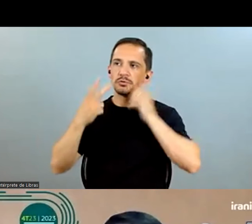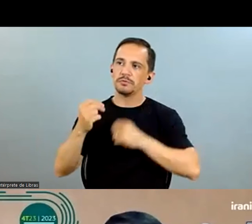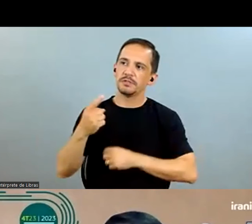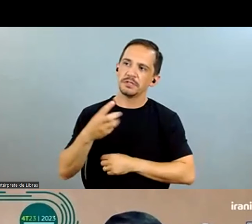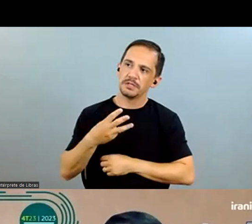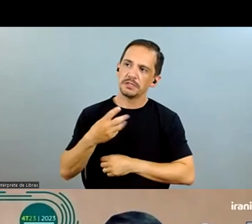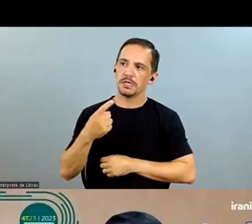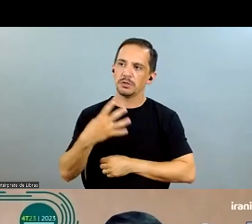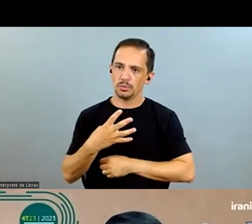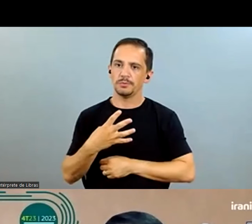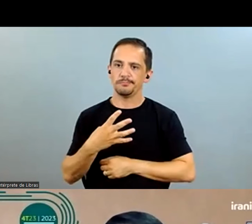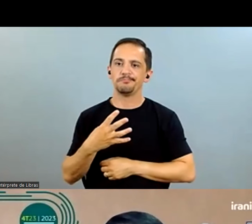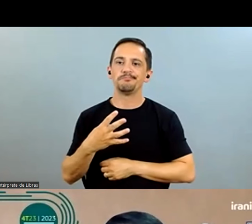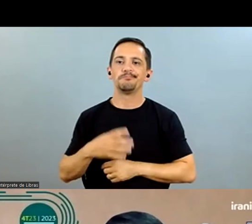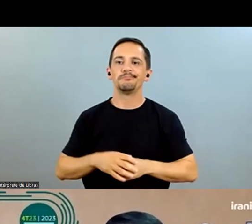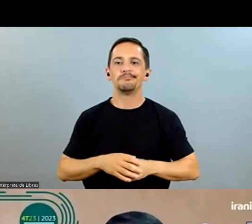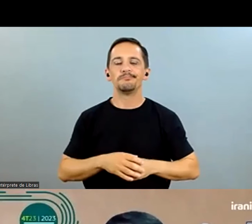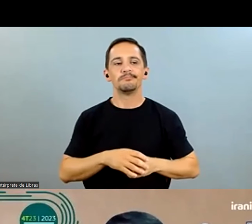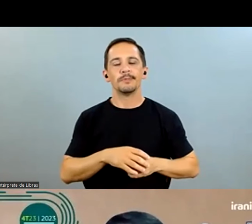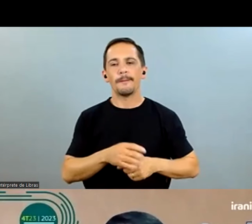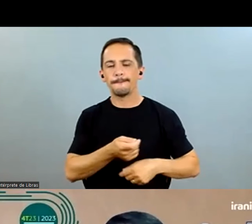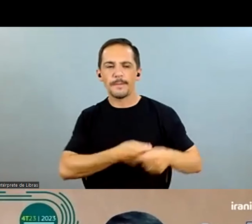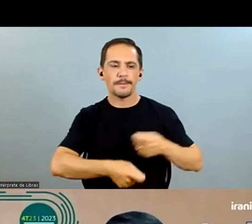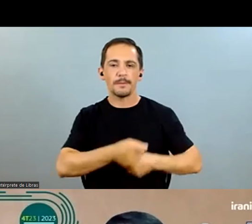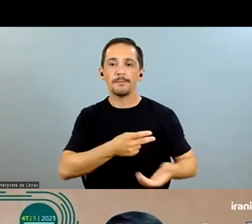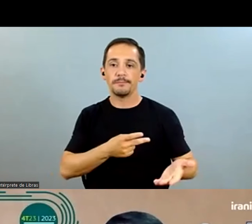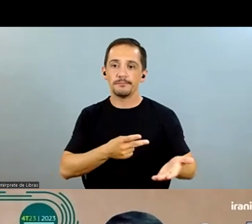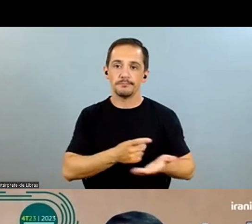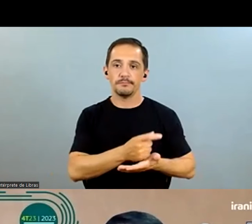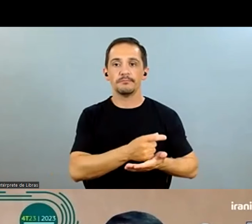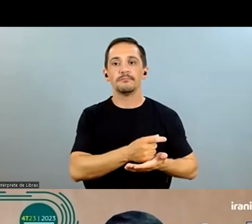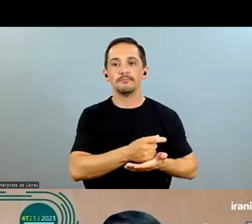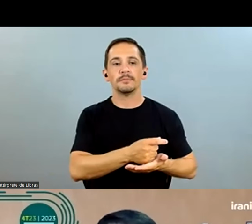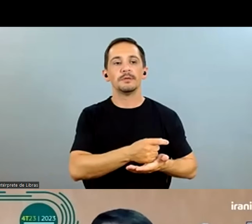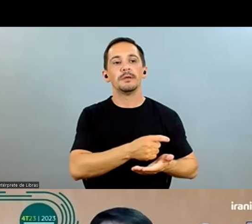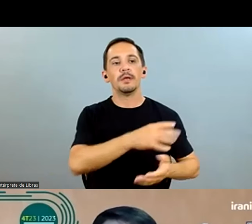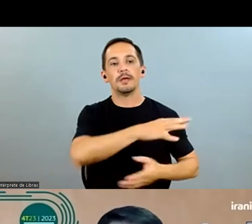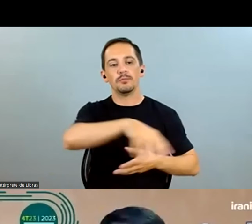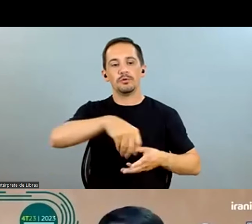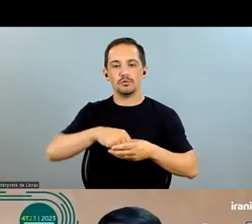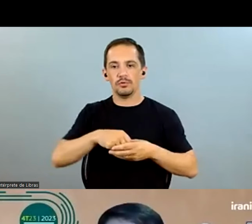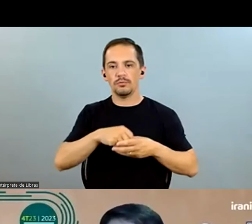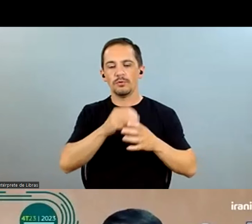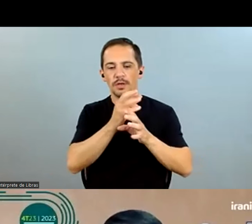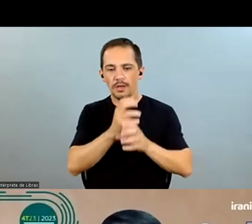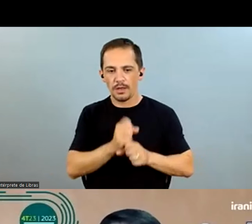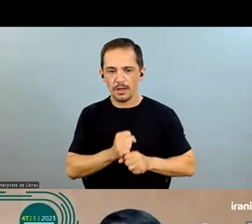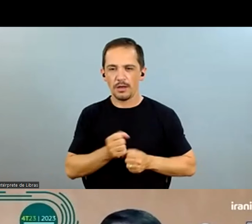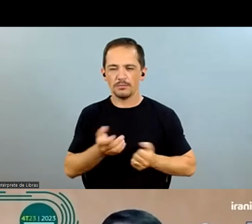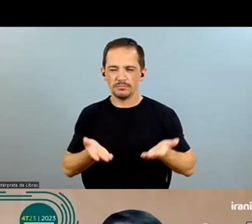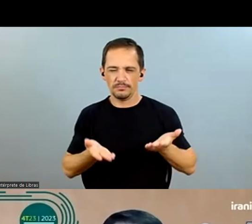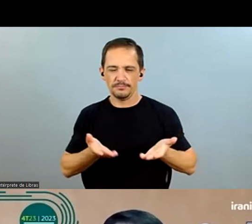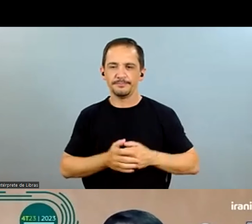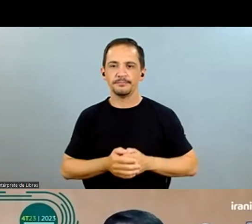eh numa operação que foi feita que eles vieram parar eh no balanço e nós ao longo desse tempo todo tentamos monetizar esses